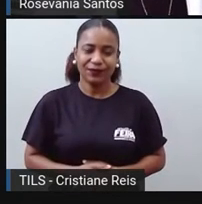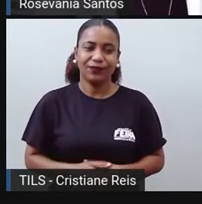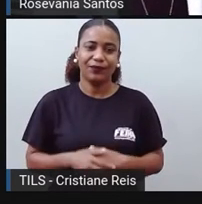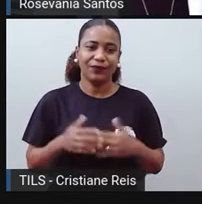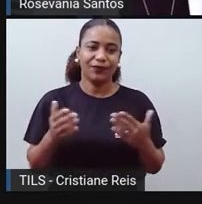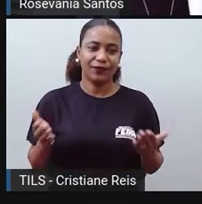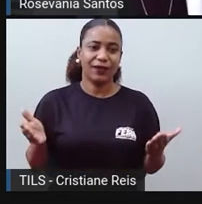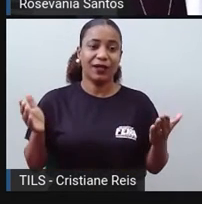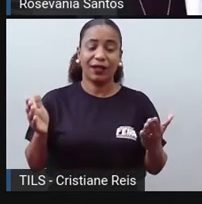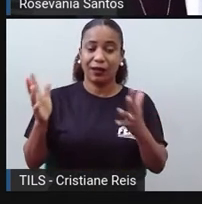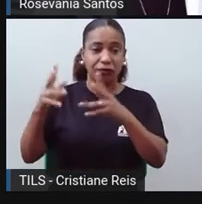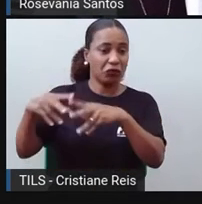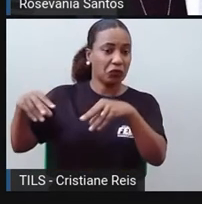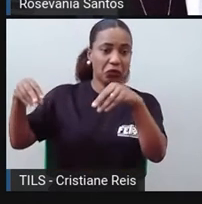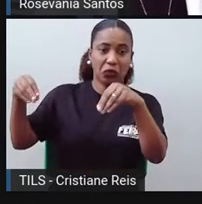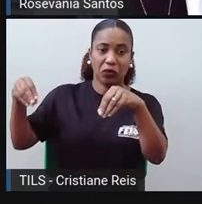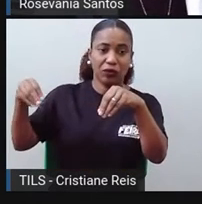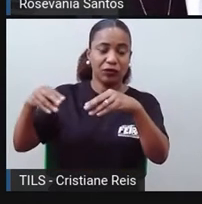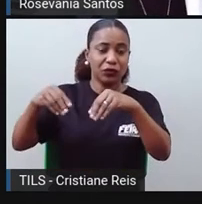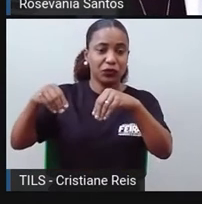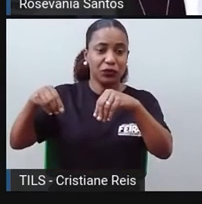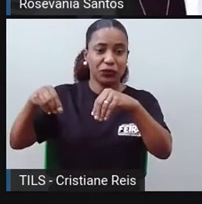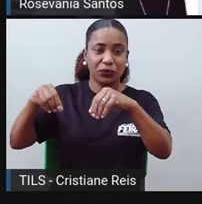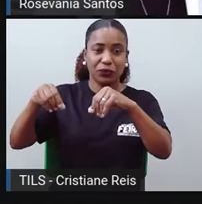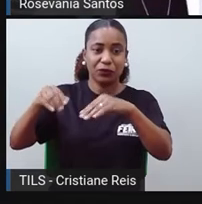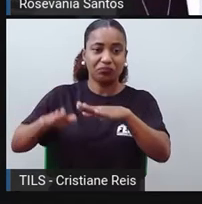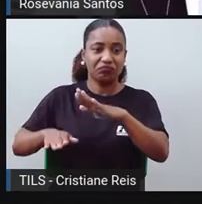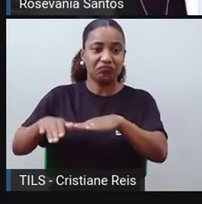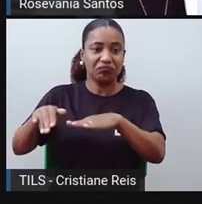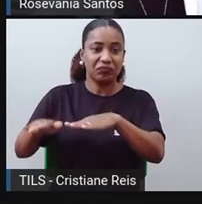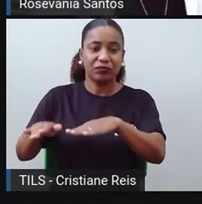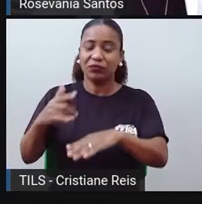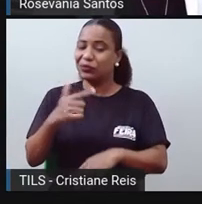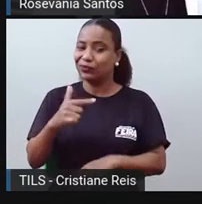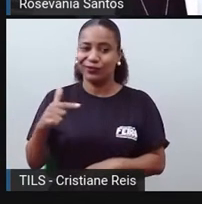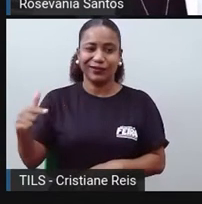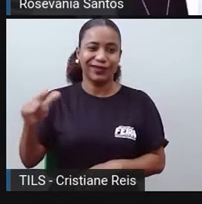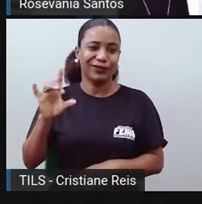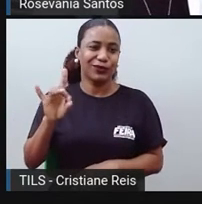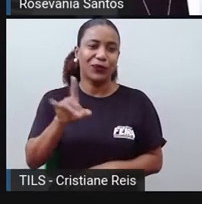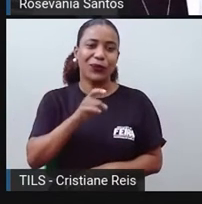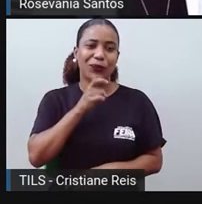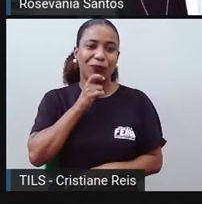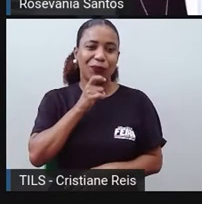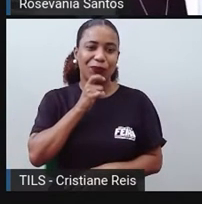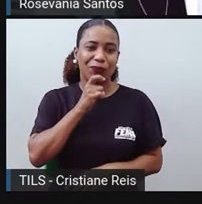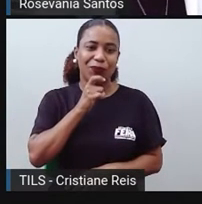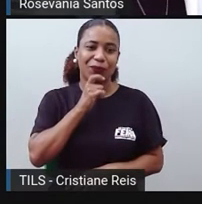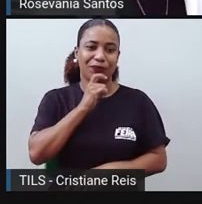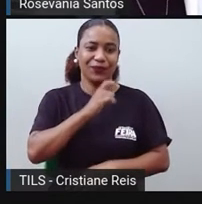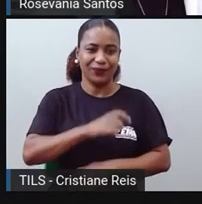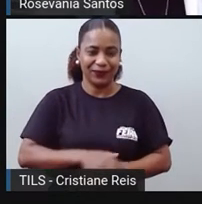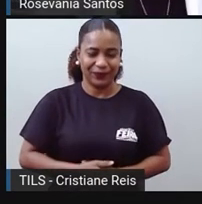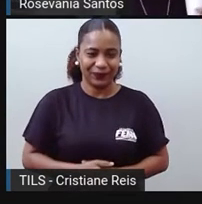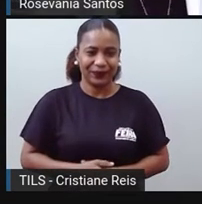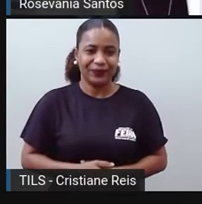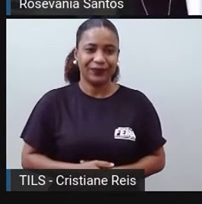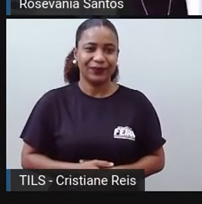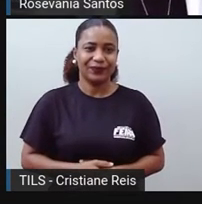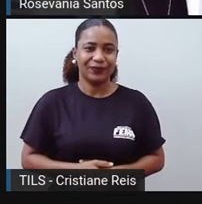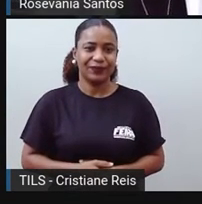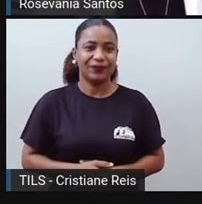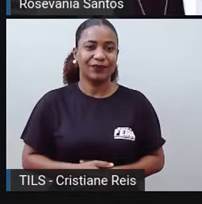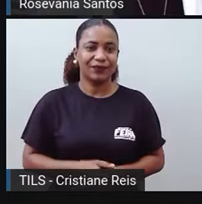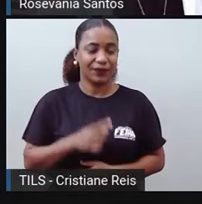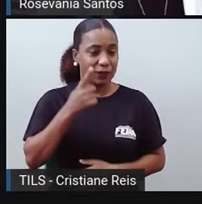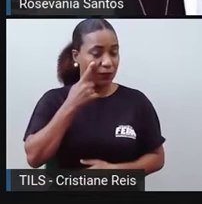temos, que é totalmente diferente, né, do Polo Antártico, que tem o continente da Antártida. Olha a